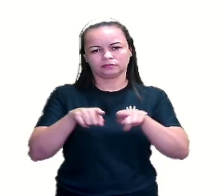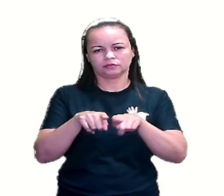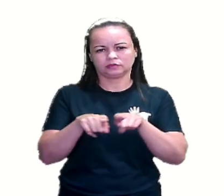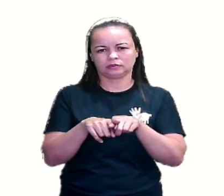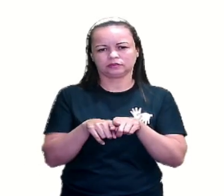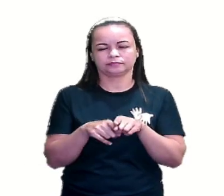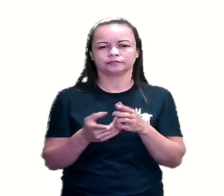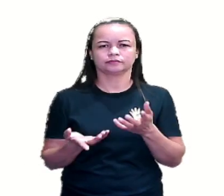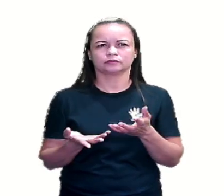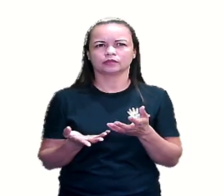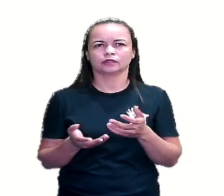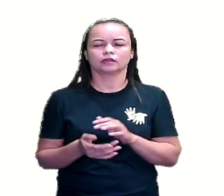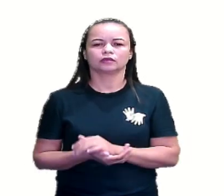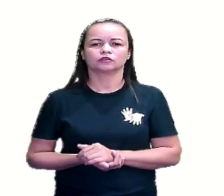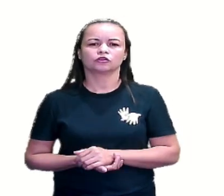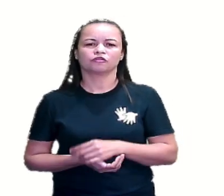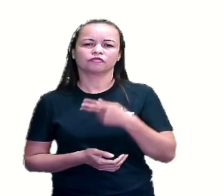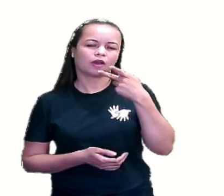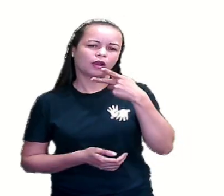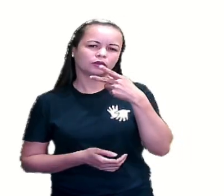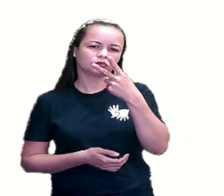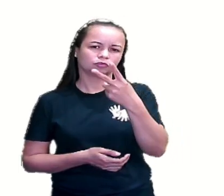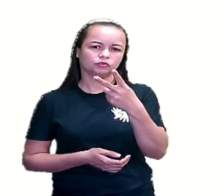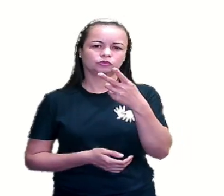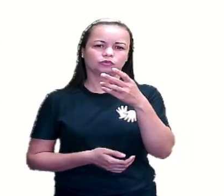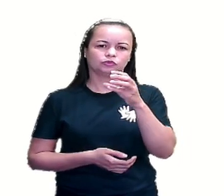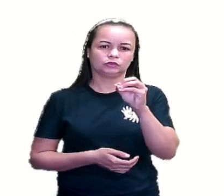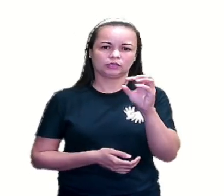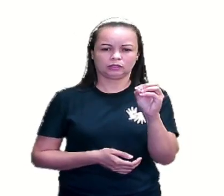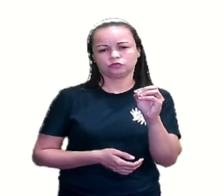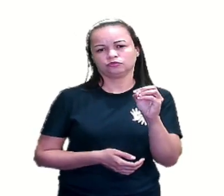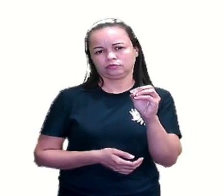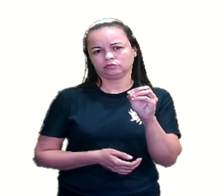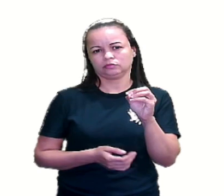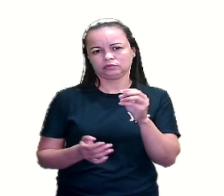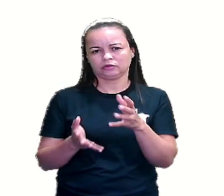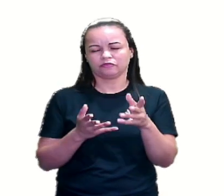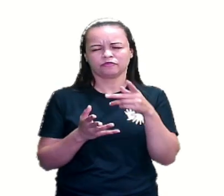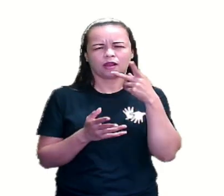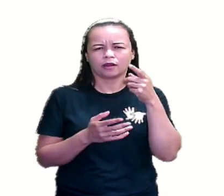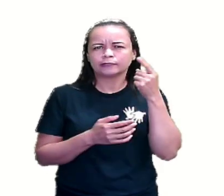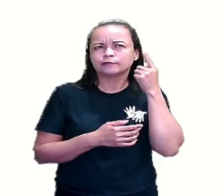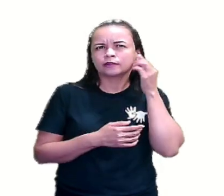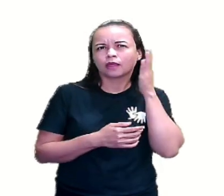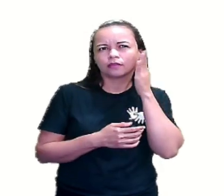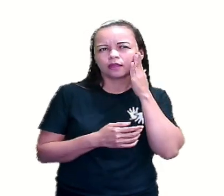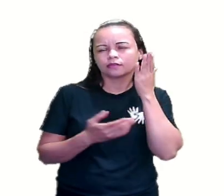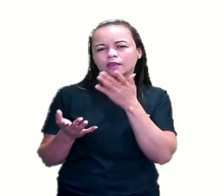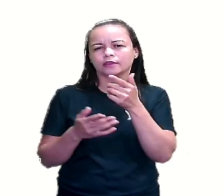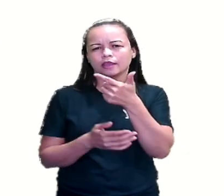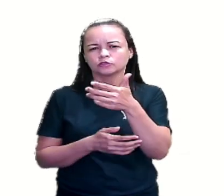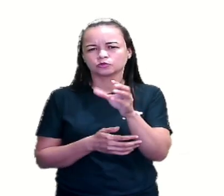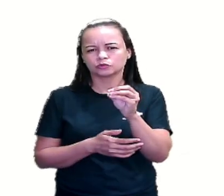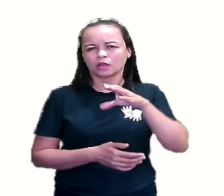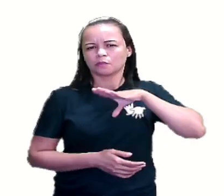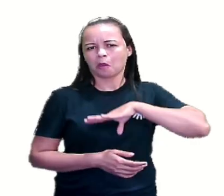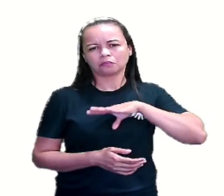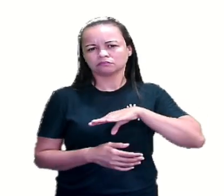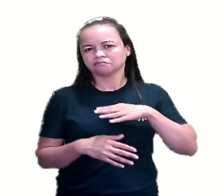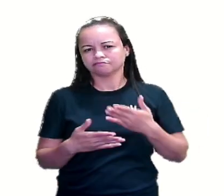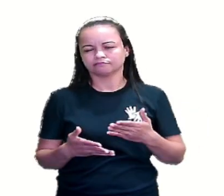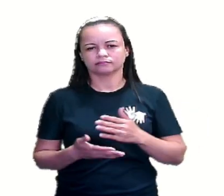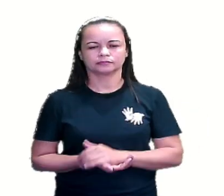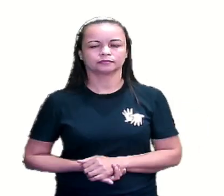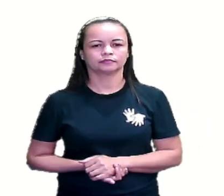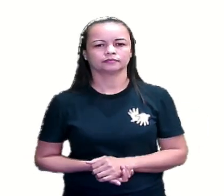quando eu digo 200, ele me lembra o 200 de língua portuguesa. Las centenas